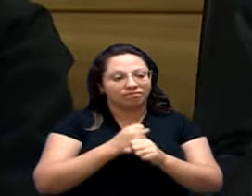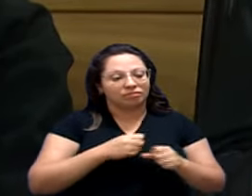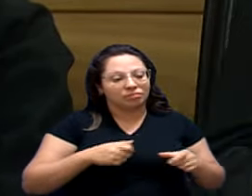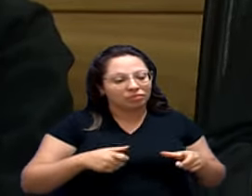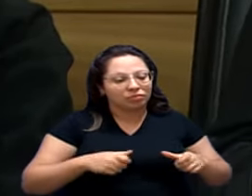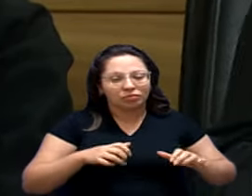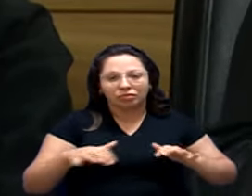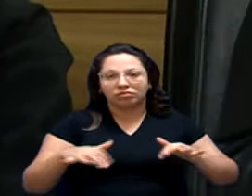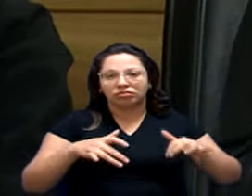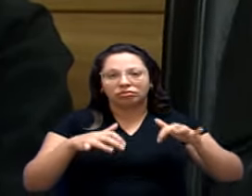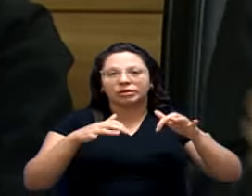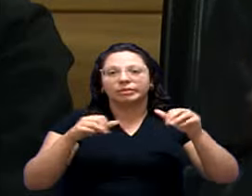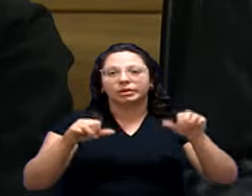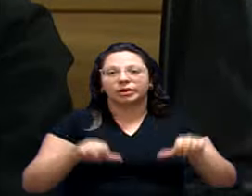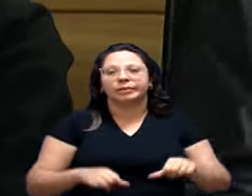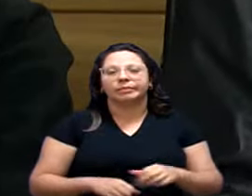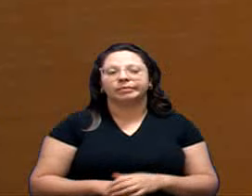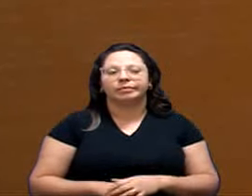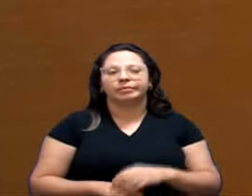conhecimento de